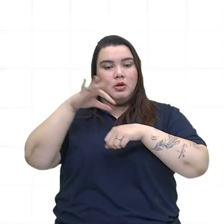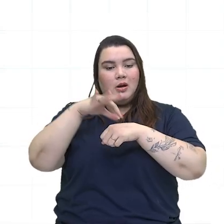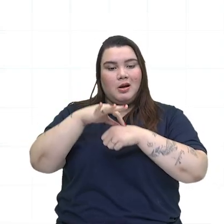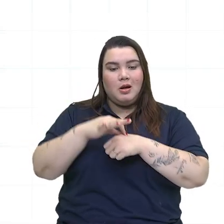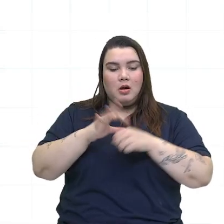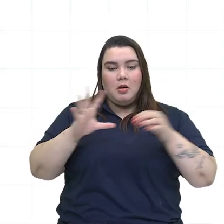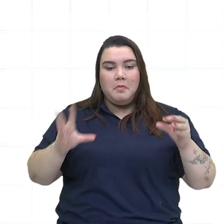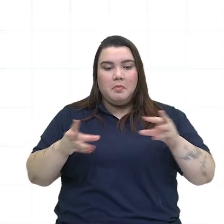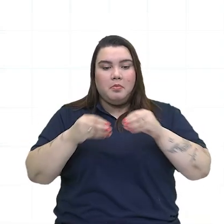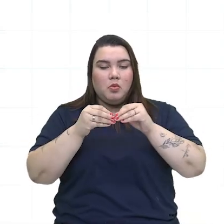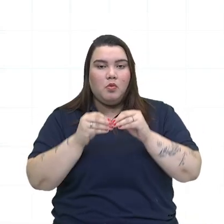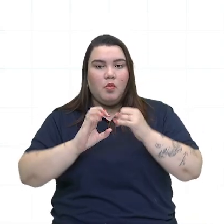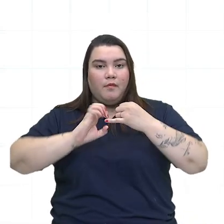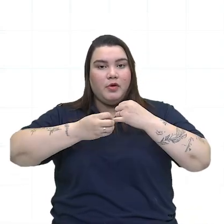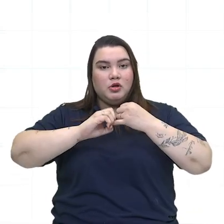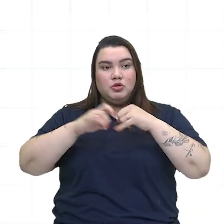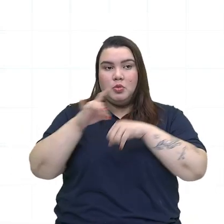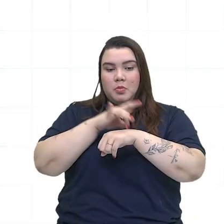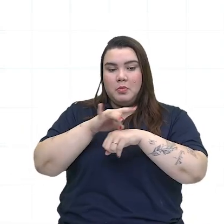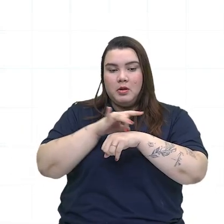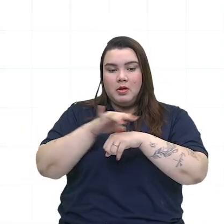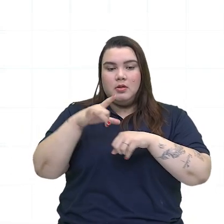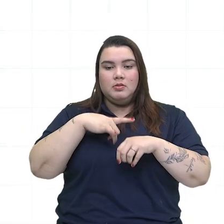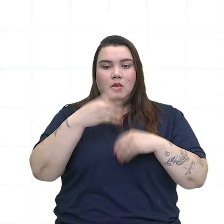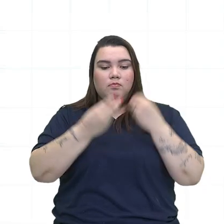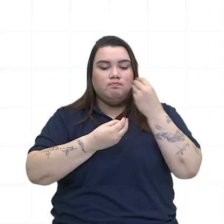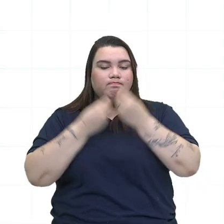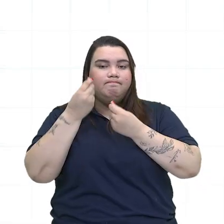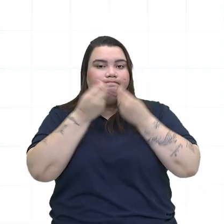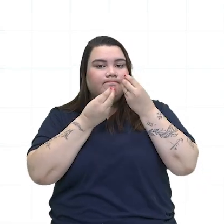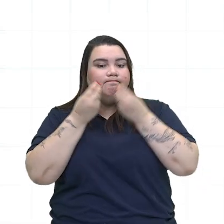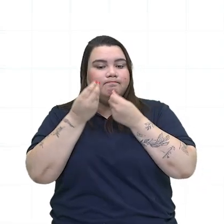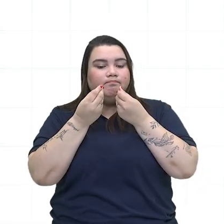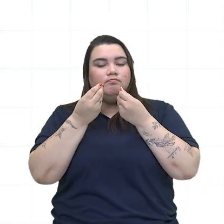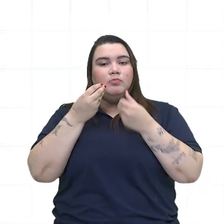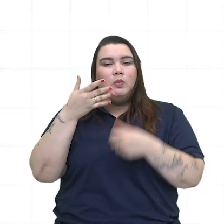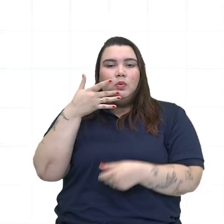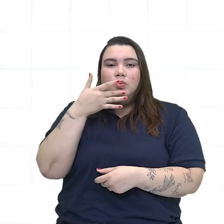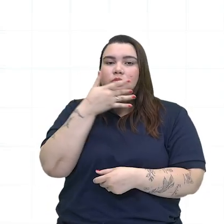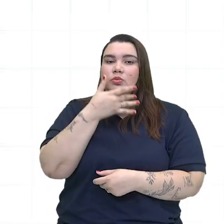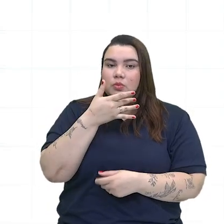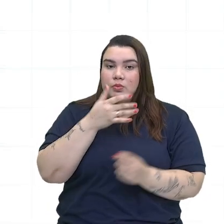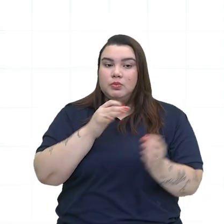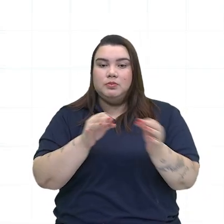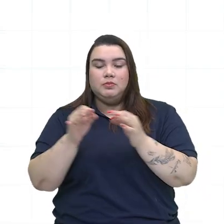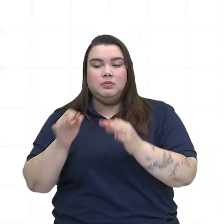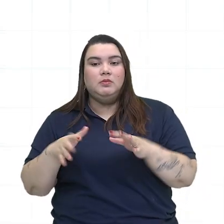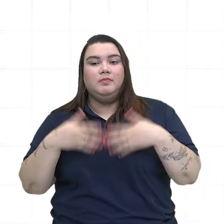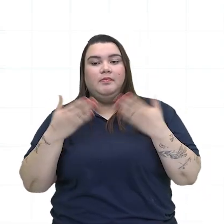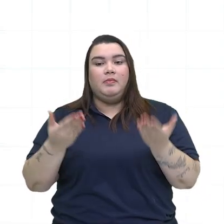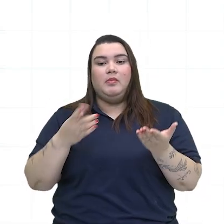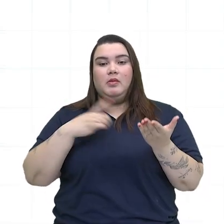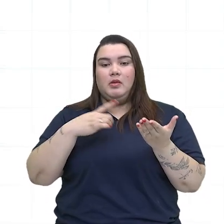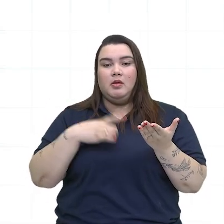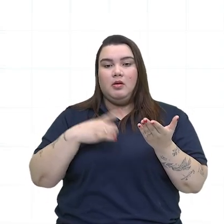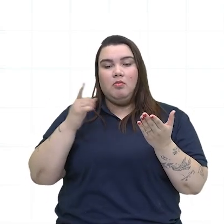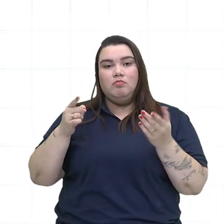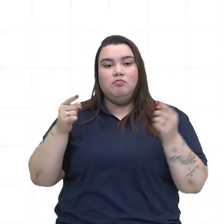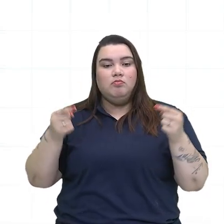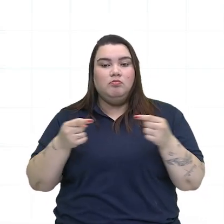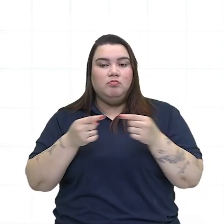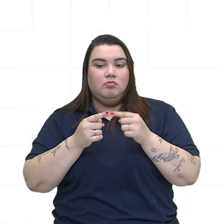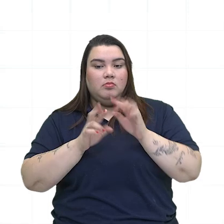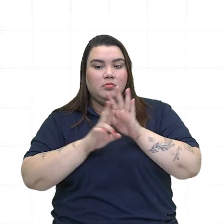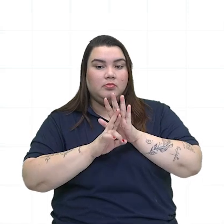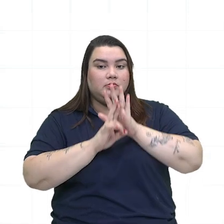né, com o feijão preto, ela vai criar um sabor encorpado e também defumado. Então nós temos aí na feijoada, embora